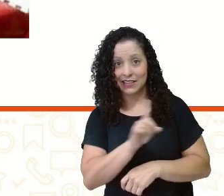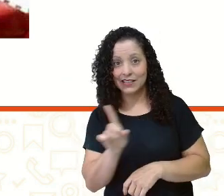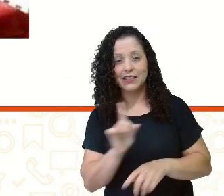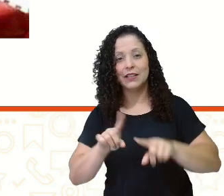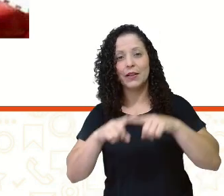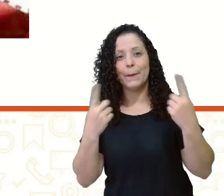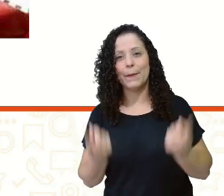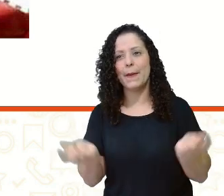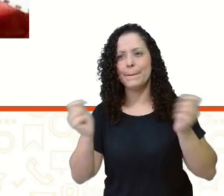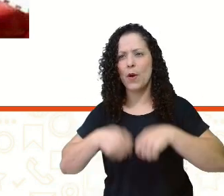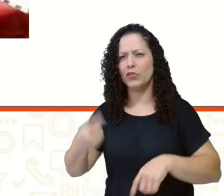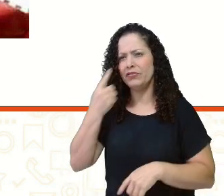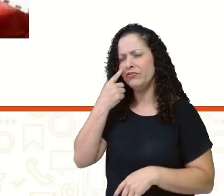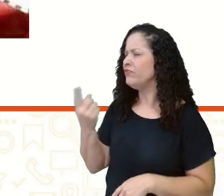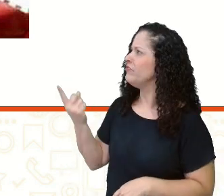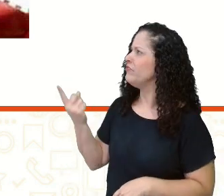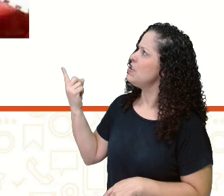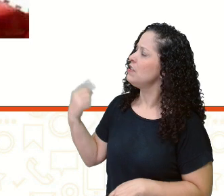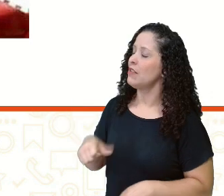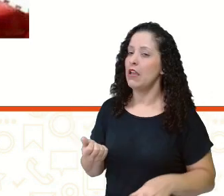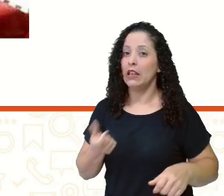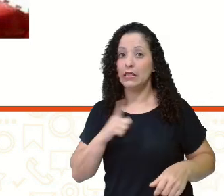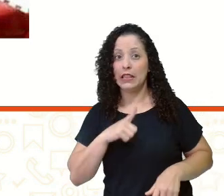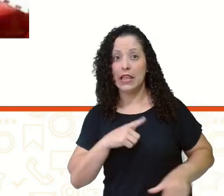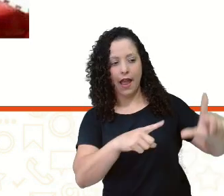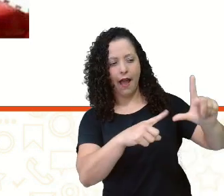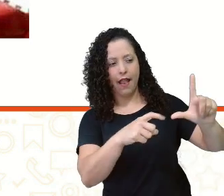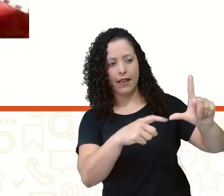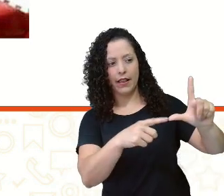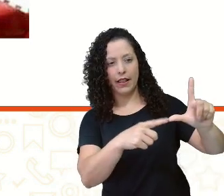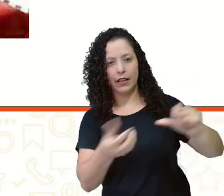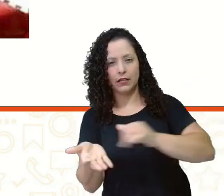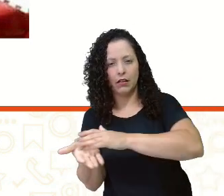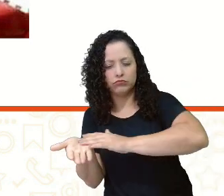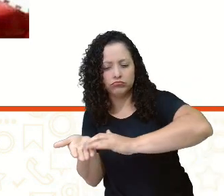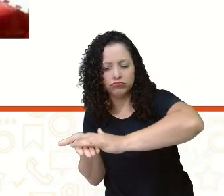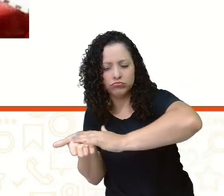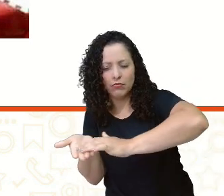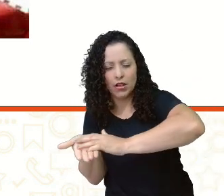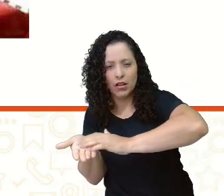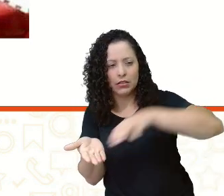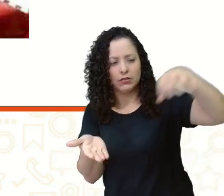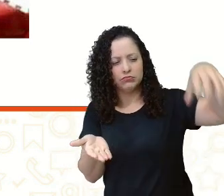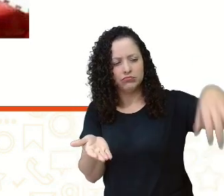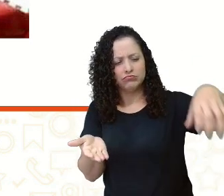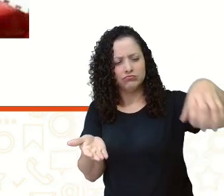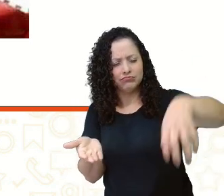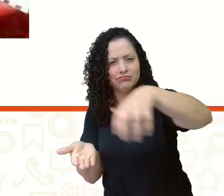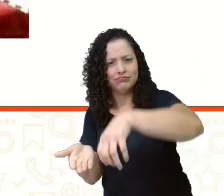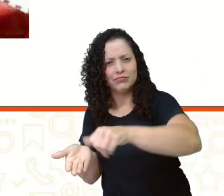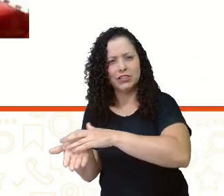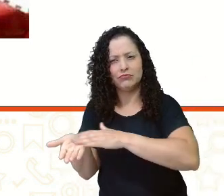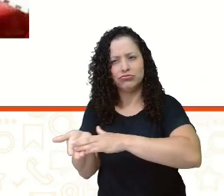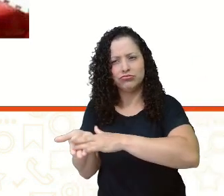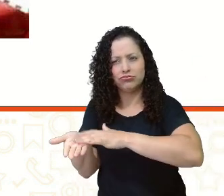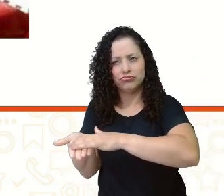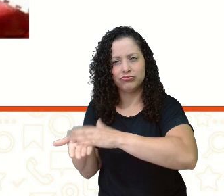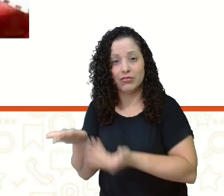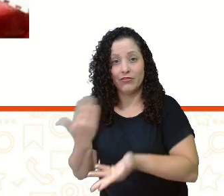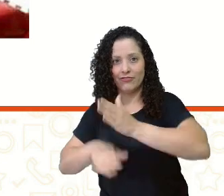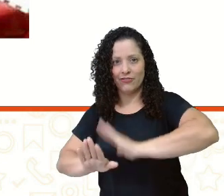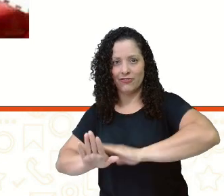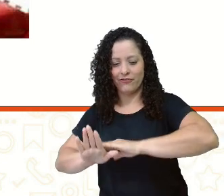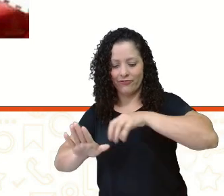vocês podem, obviamente, para cada letra, para cada representação, colocar uma caixinha e colocar a sinalização na parte de